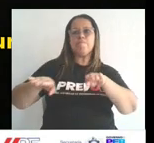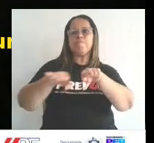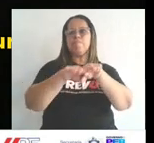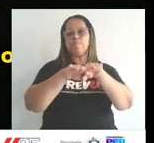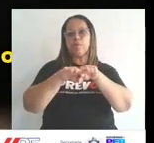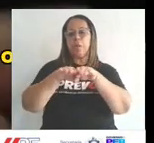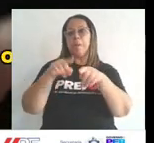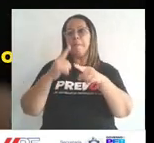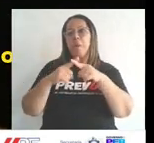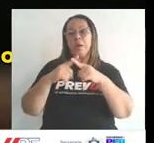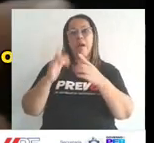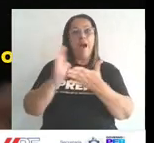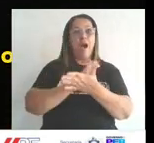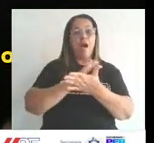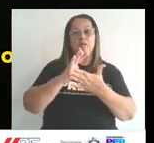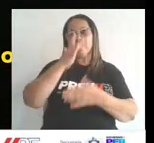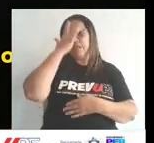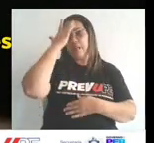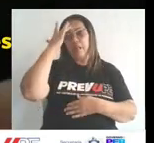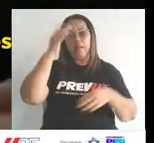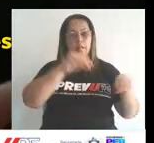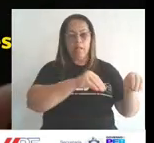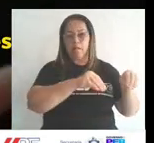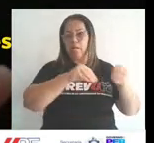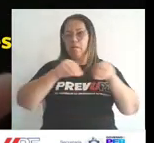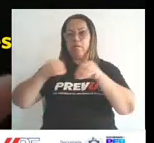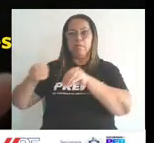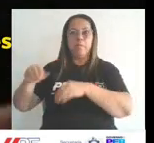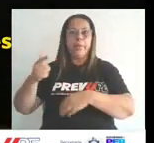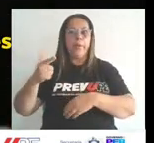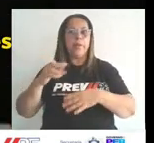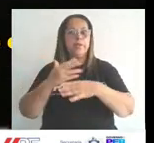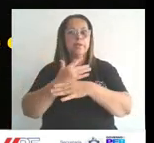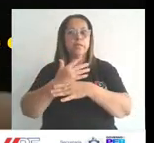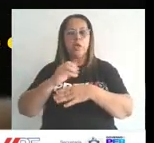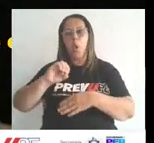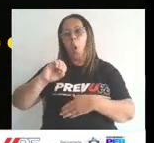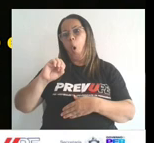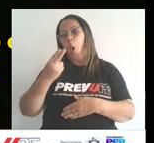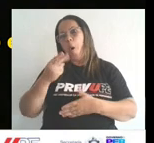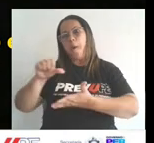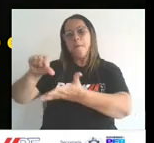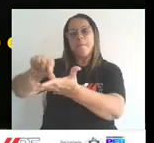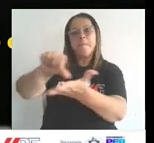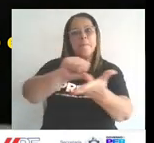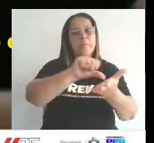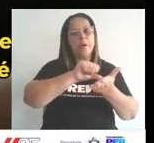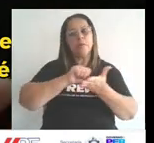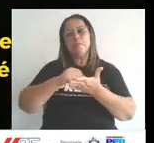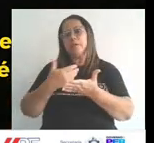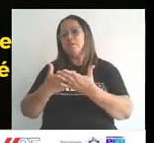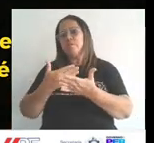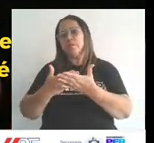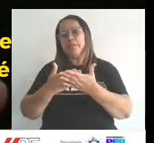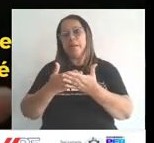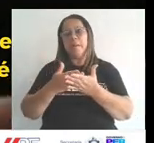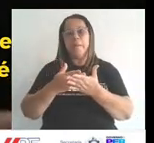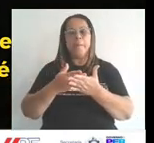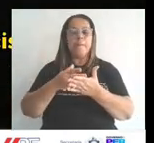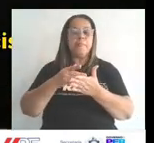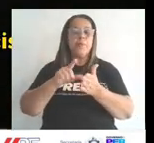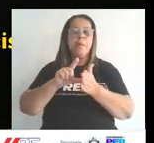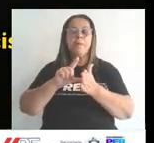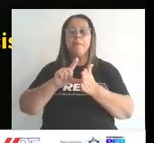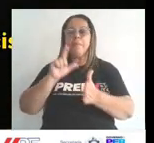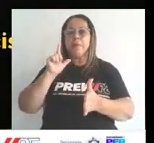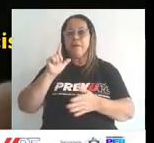alunos se deslocam para outras cidades ou polos que têm condições de se deslocar para fazer um cursinho pré-vestibular. Mas aqui a gente tem de graça,